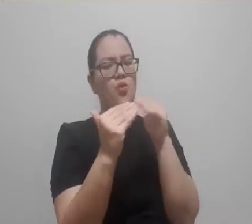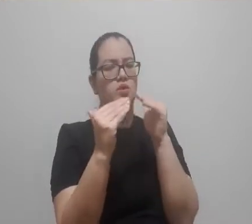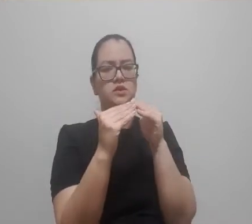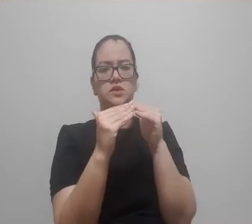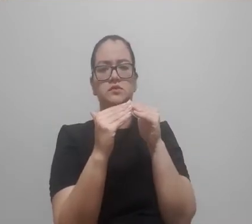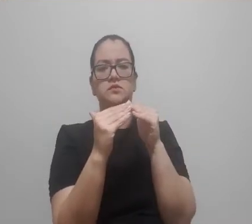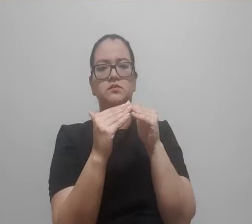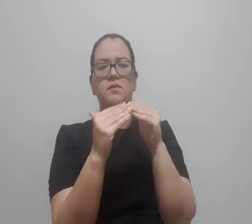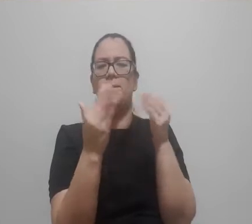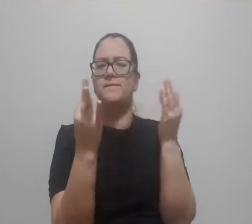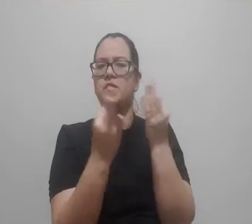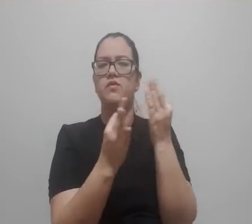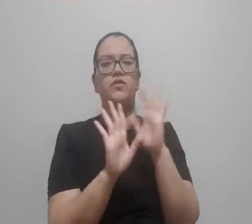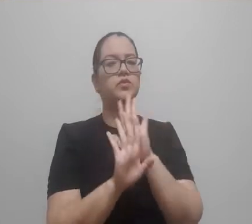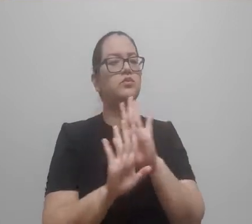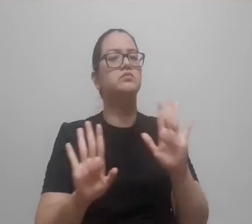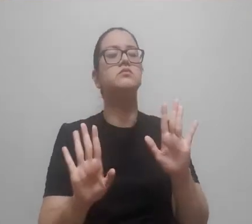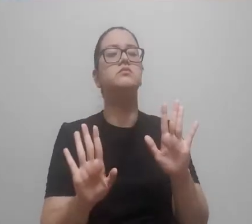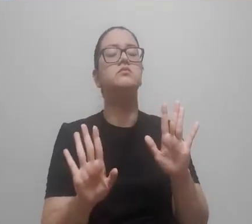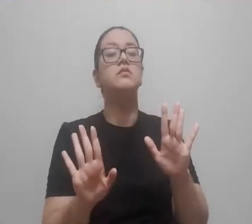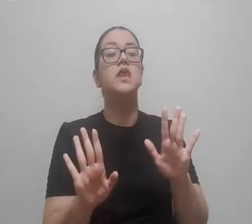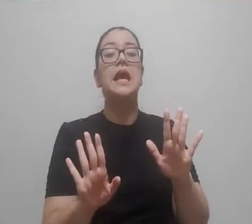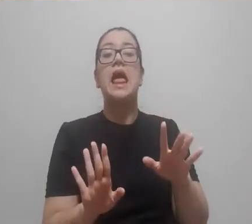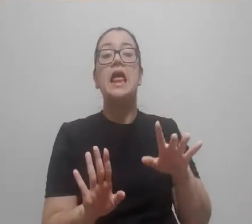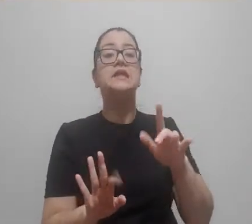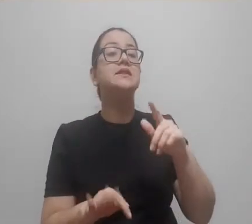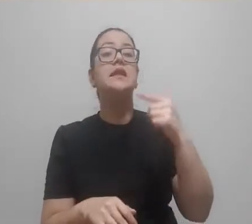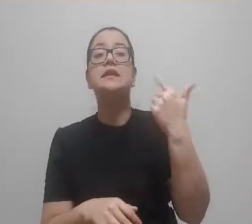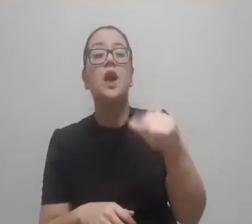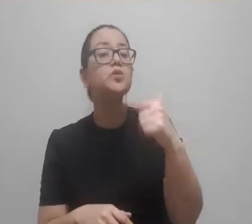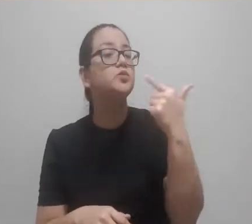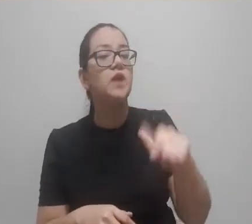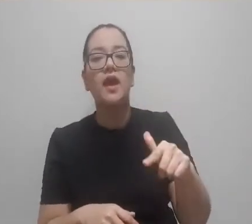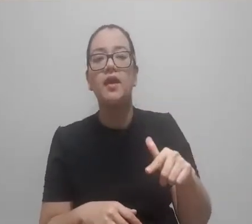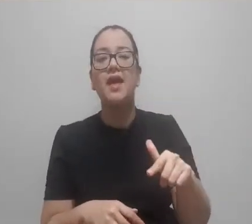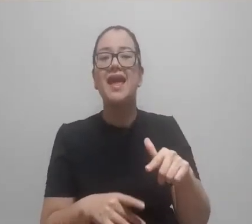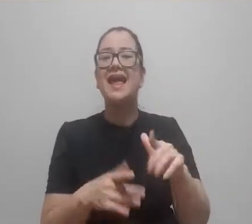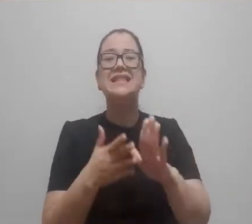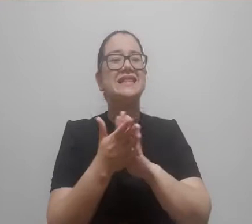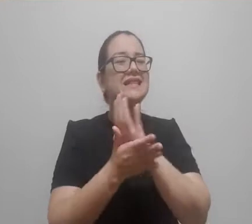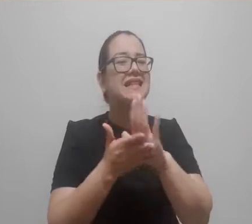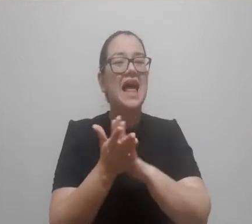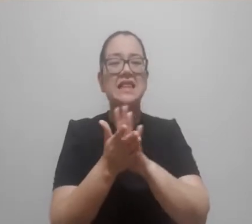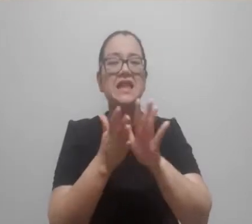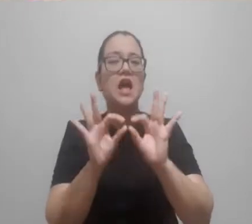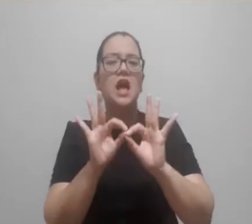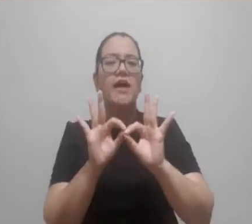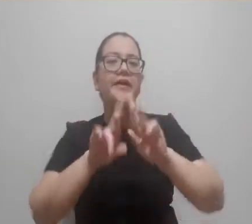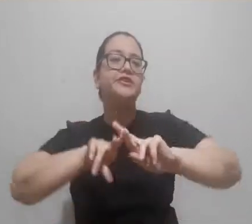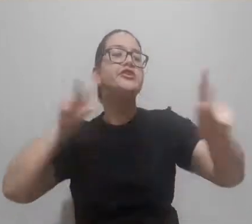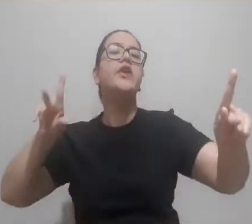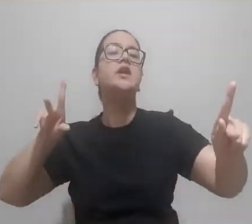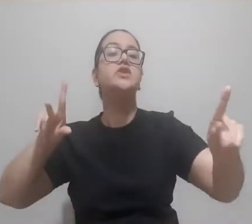Testamento. Não tem nenhuma ação, nenhum ponto que venha se contradizer